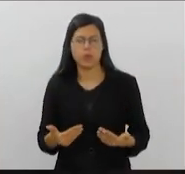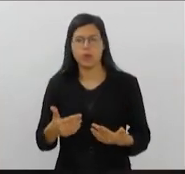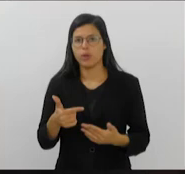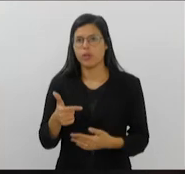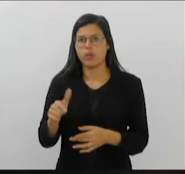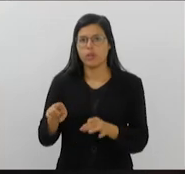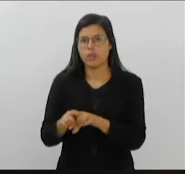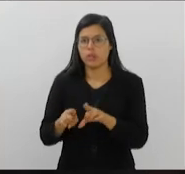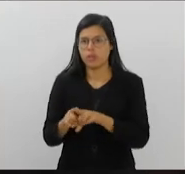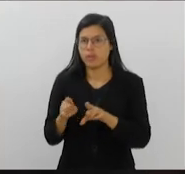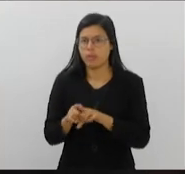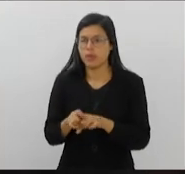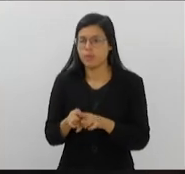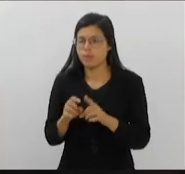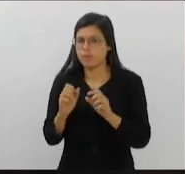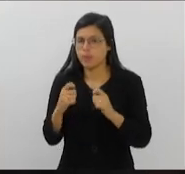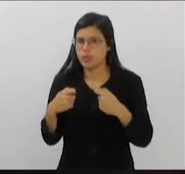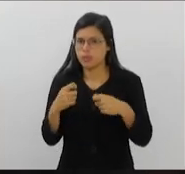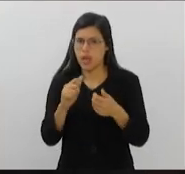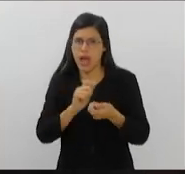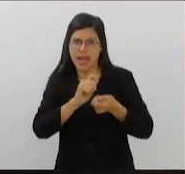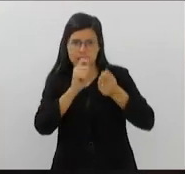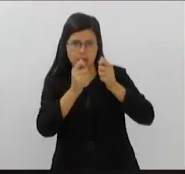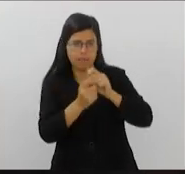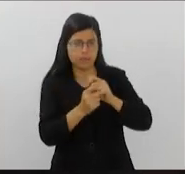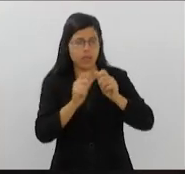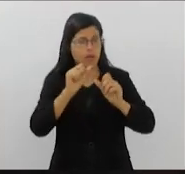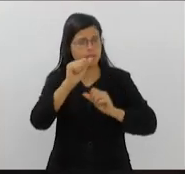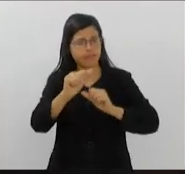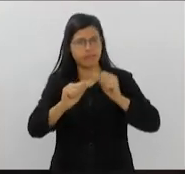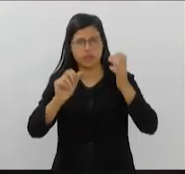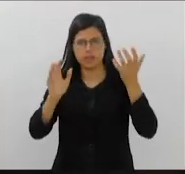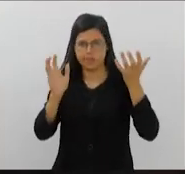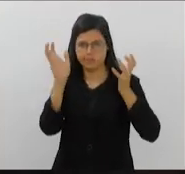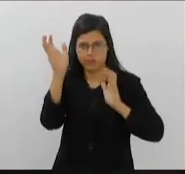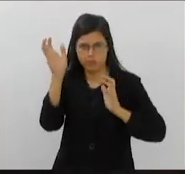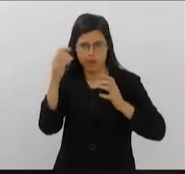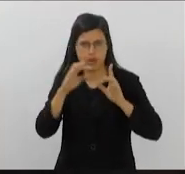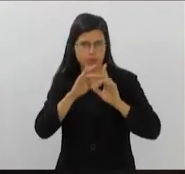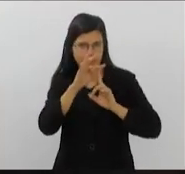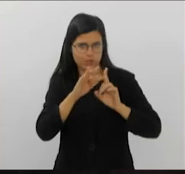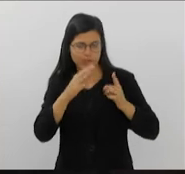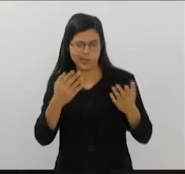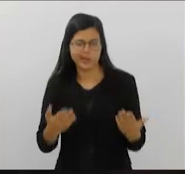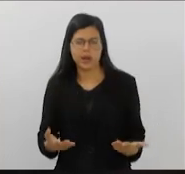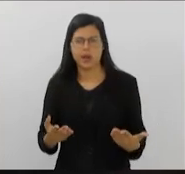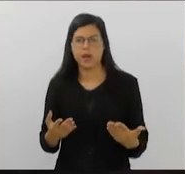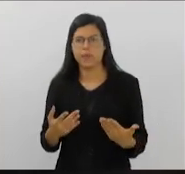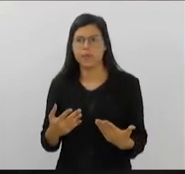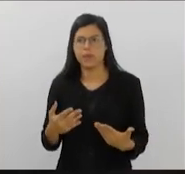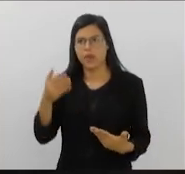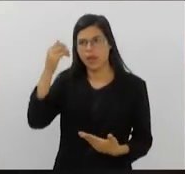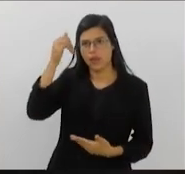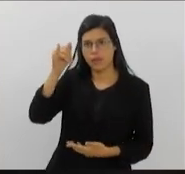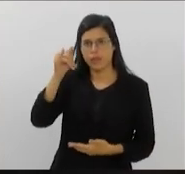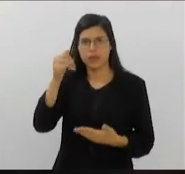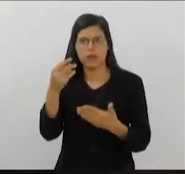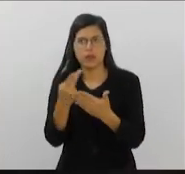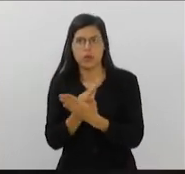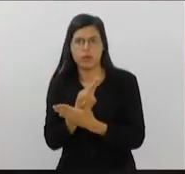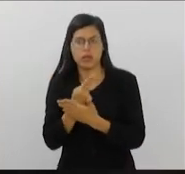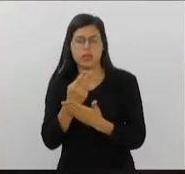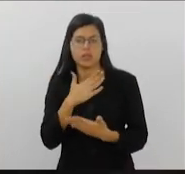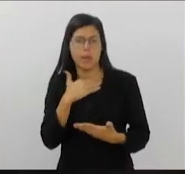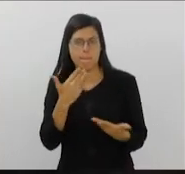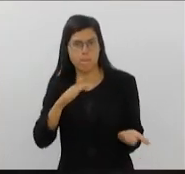não pode só olhar isso, a gente já tem que se adaptar às mudanças climáticas, a gente tem que prevenir que ocorram mortes e perdas de vida e